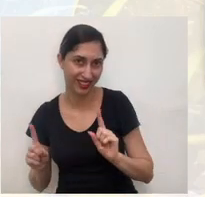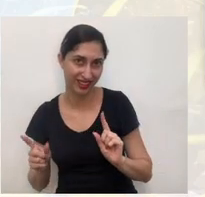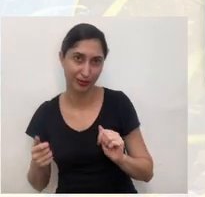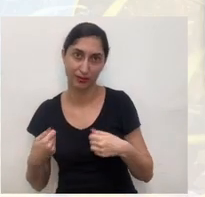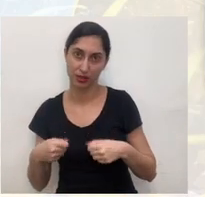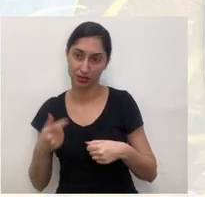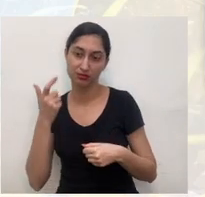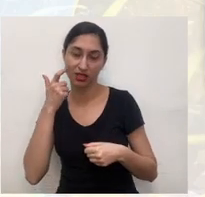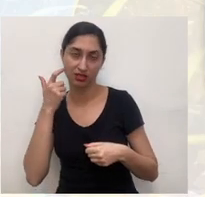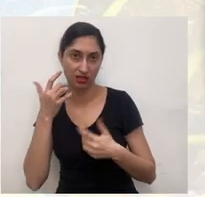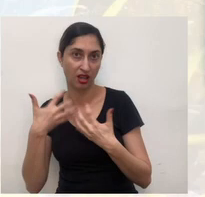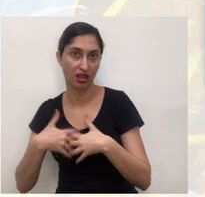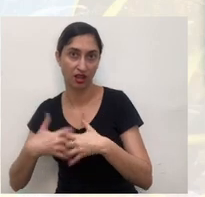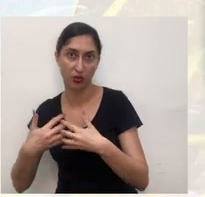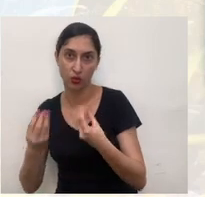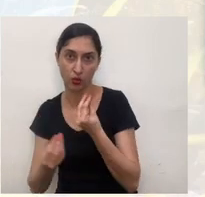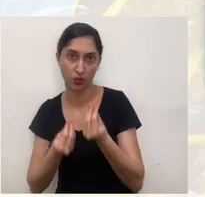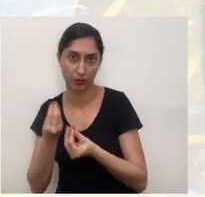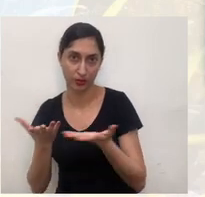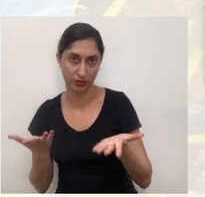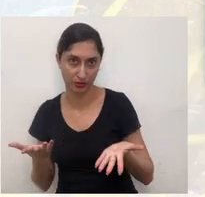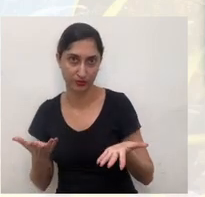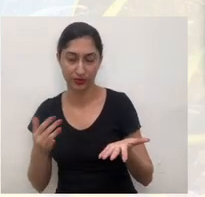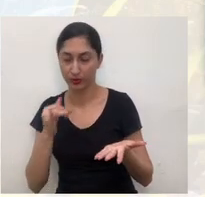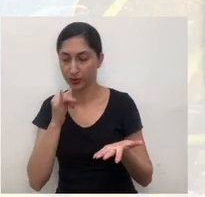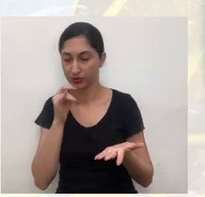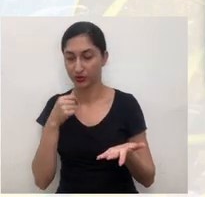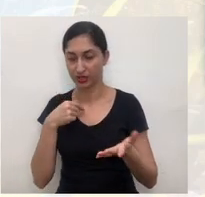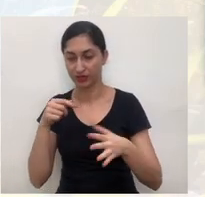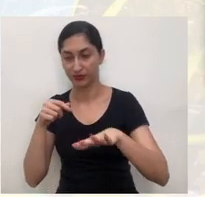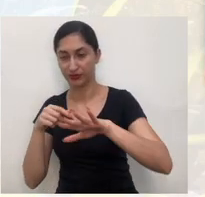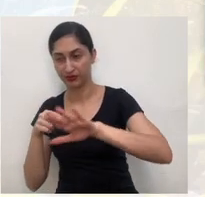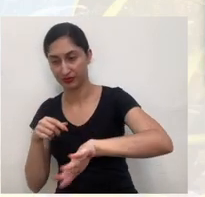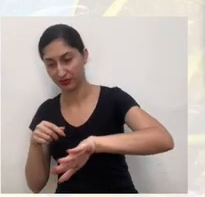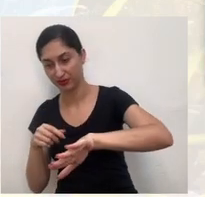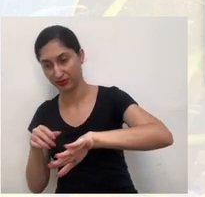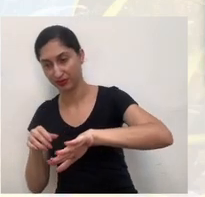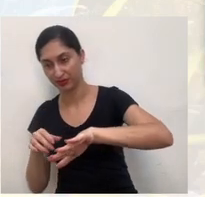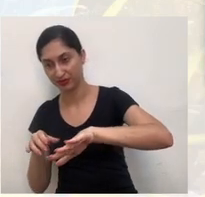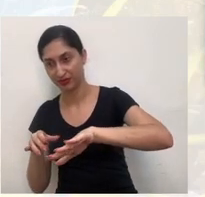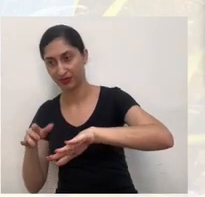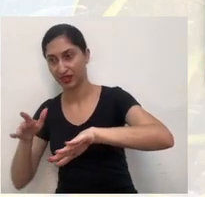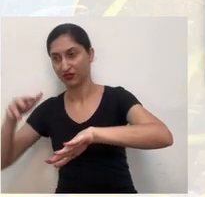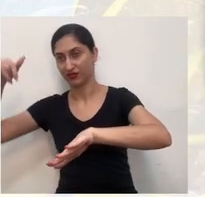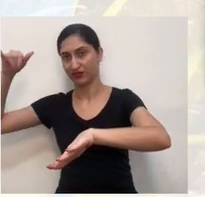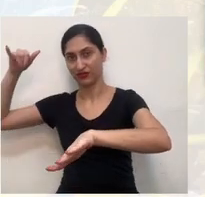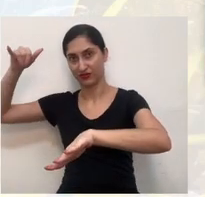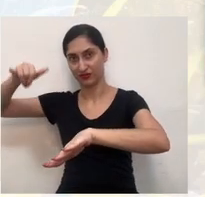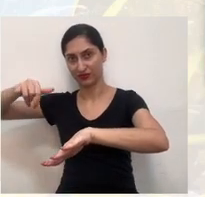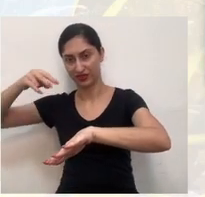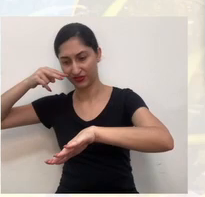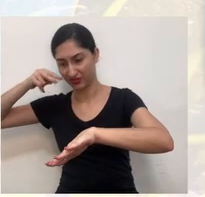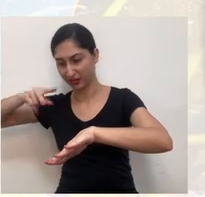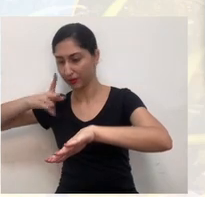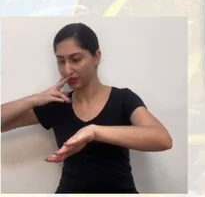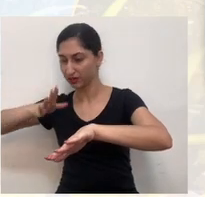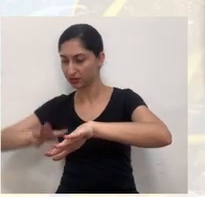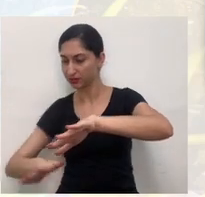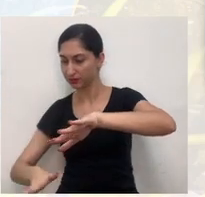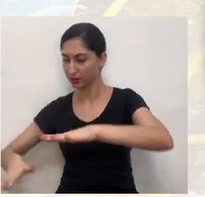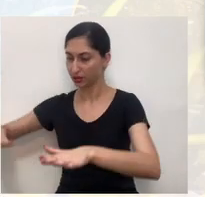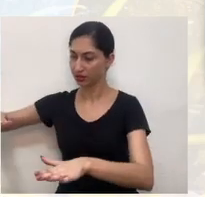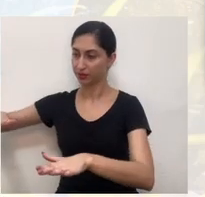considerar isso também. Você olha uma planta de cima ou um terreno voando de avião, você vê ele como se fosse quase um plano, mas